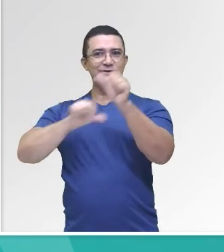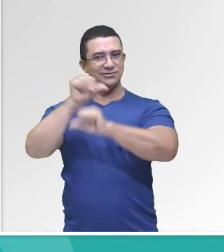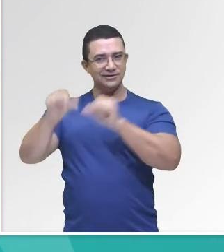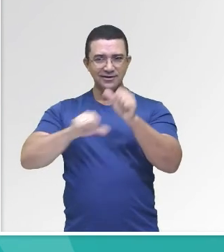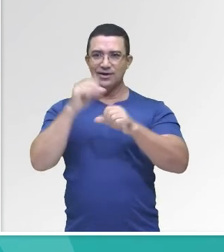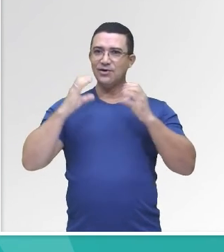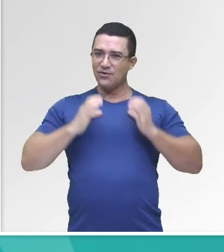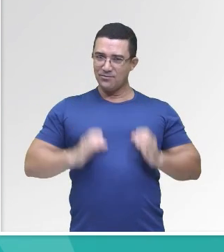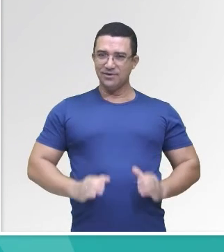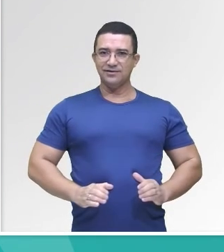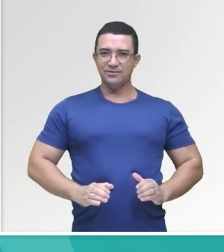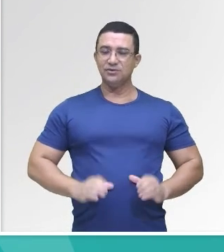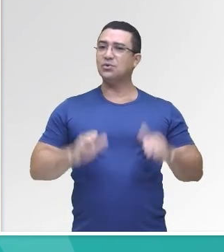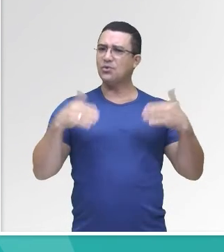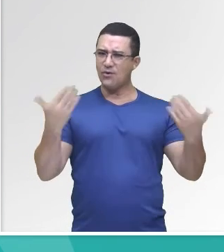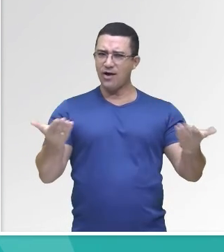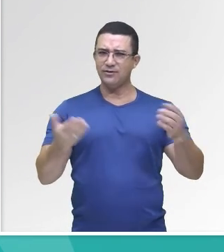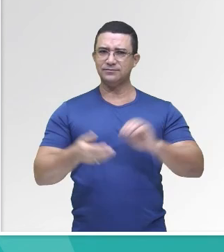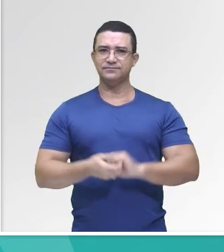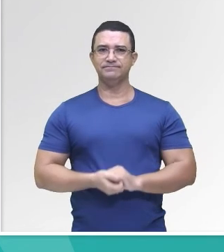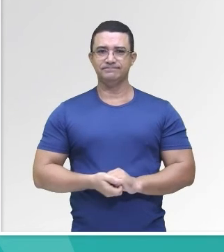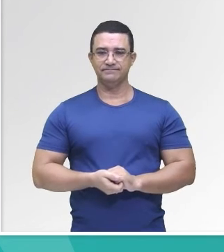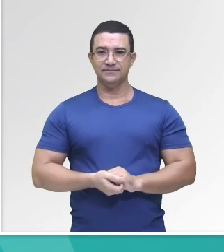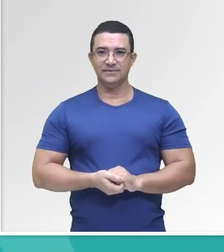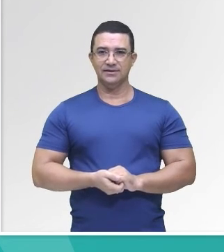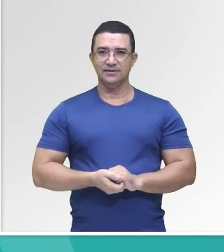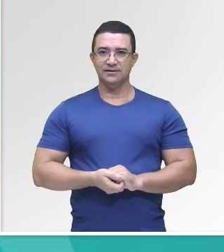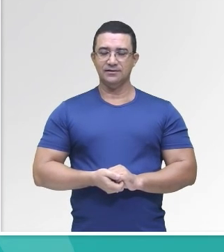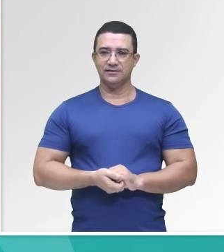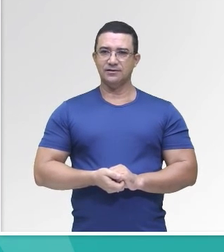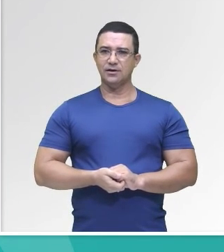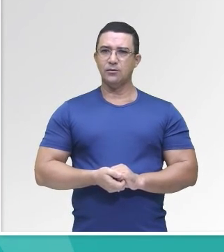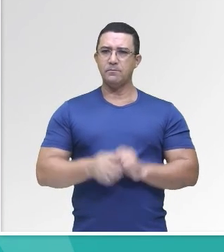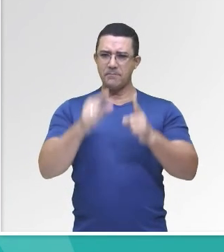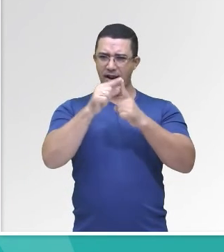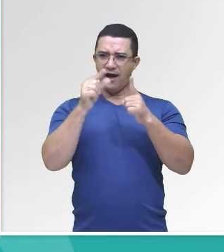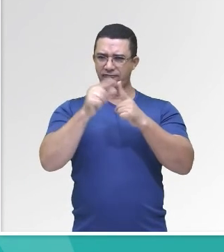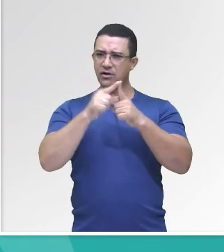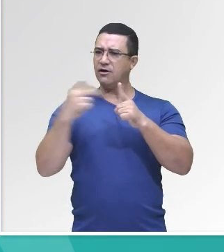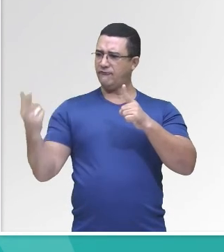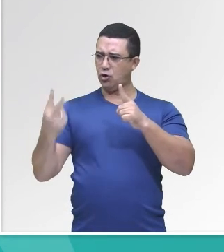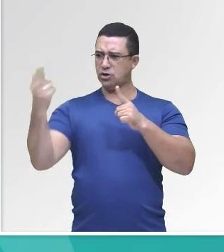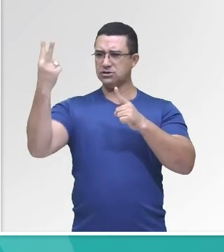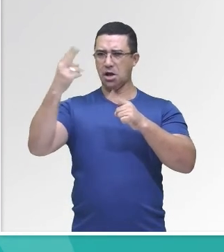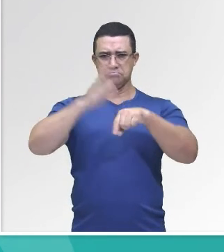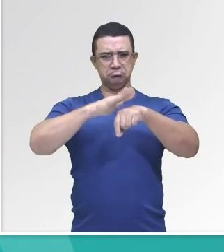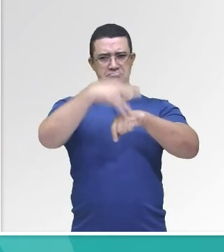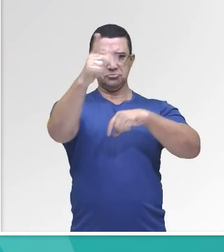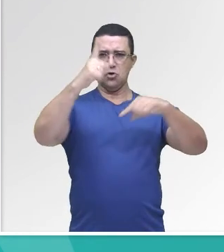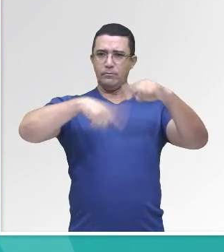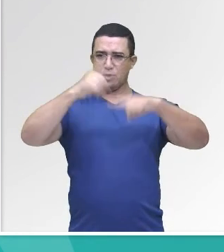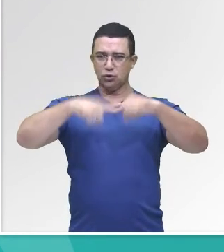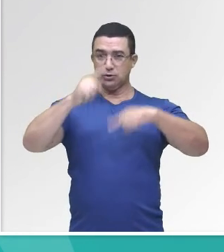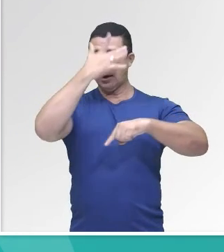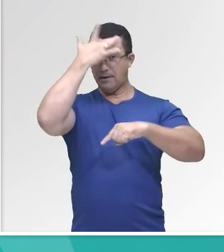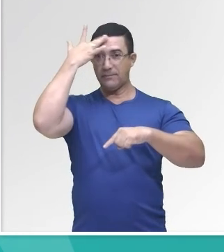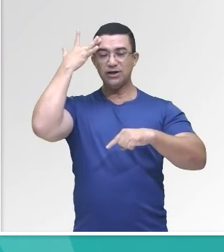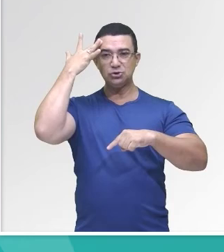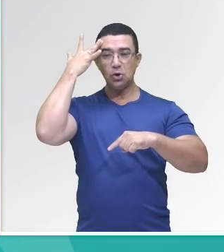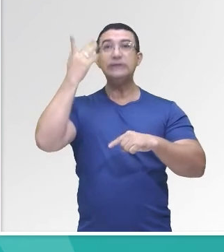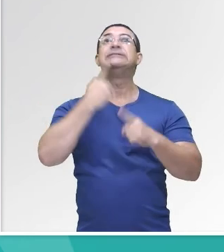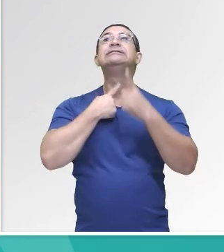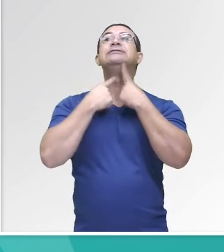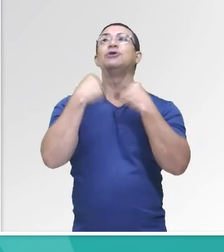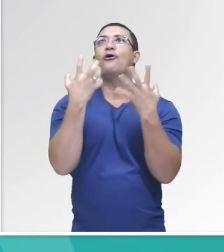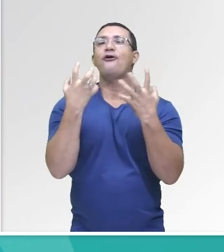Então, quais são aqui as expressões que ele busca valorizar o produto a fim de atrair a atenção do